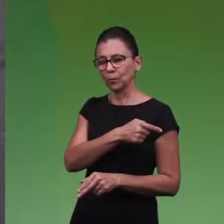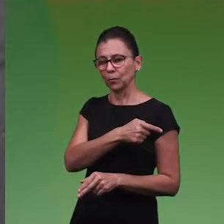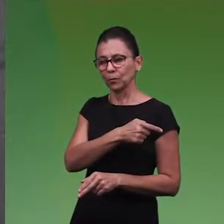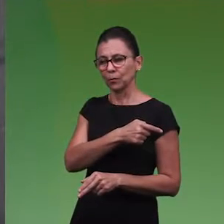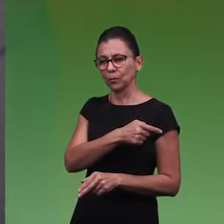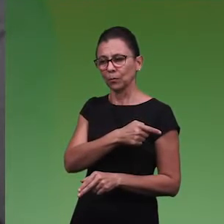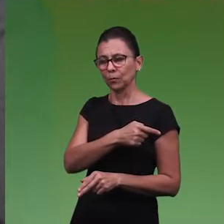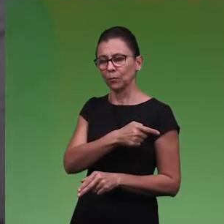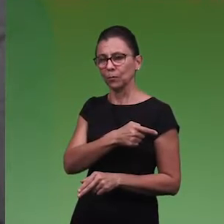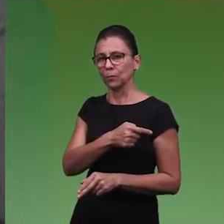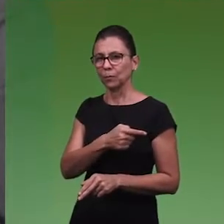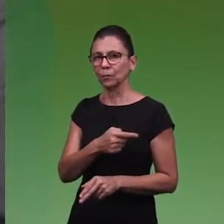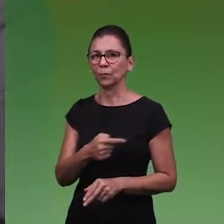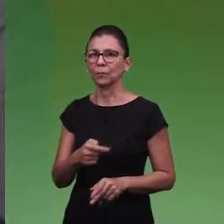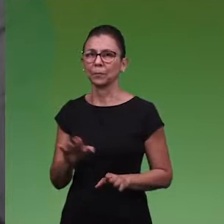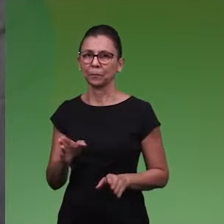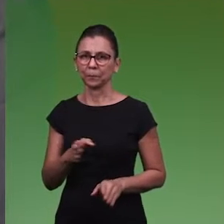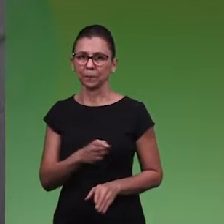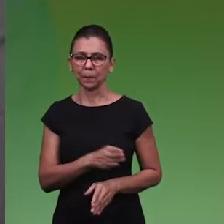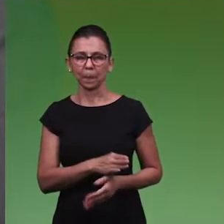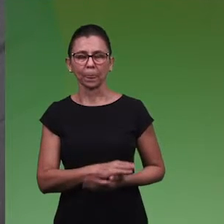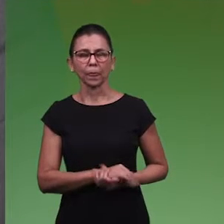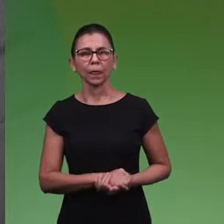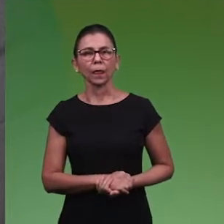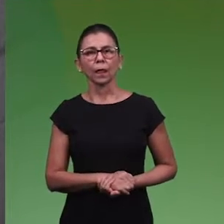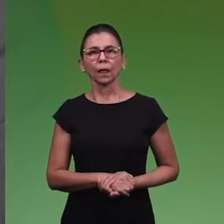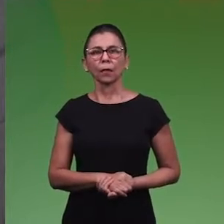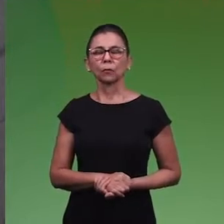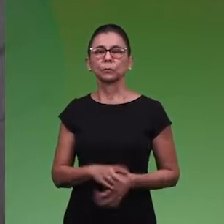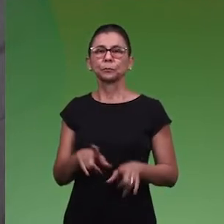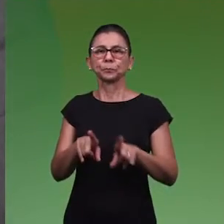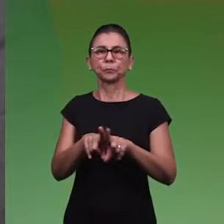né? Eu não vou falar disso agora.